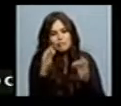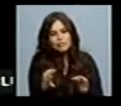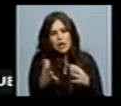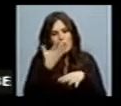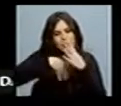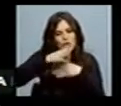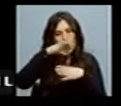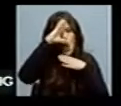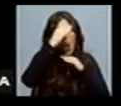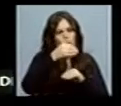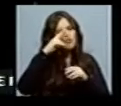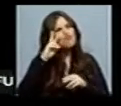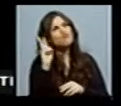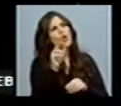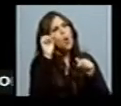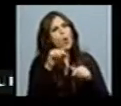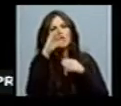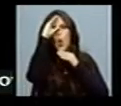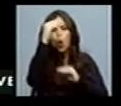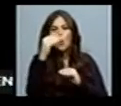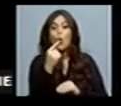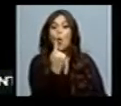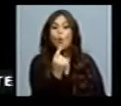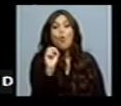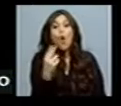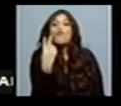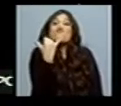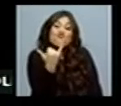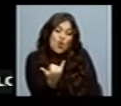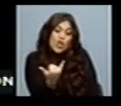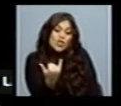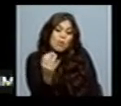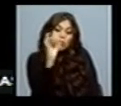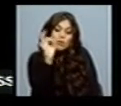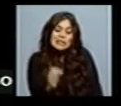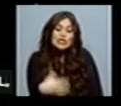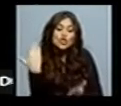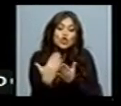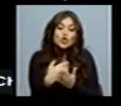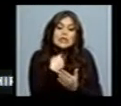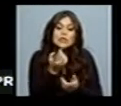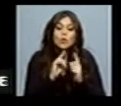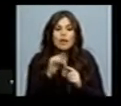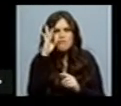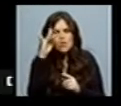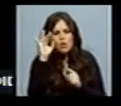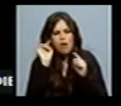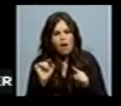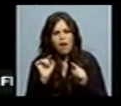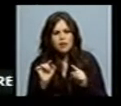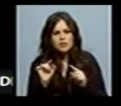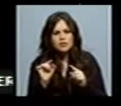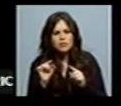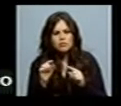que nós encontramos hoje em dia na nossa Lua. 1 a 2%. O que este estudo diz é que esta teoria de